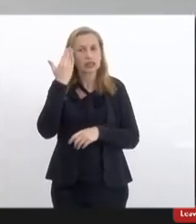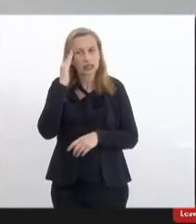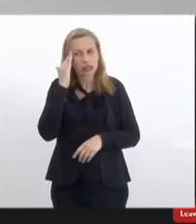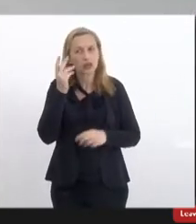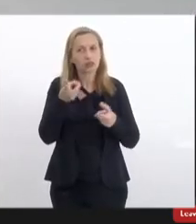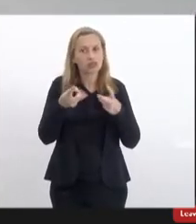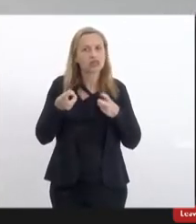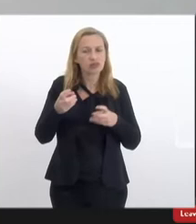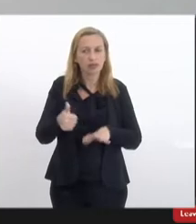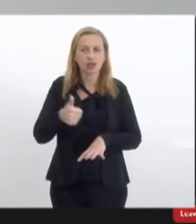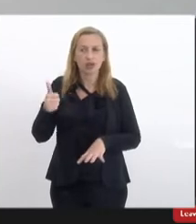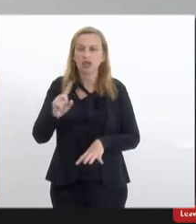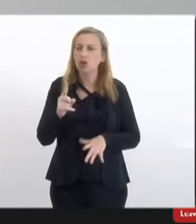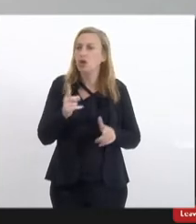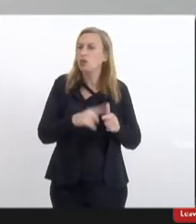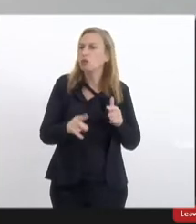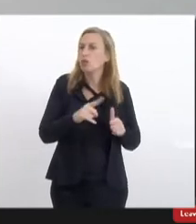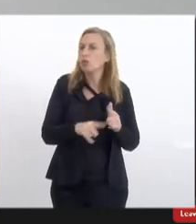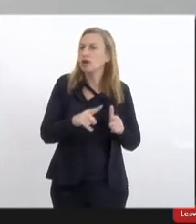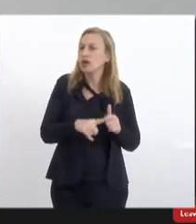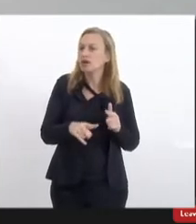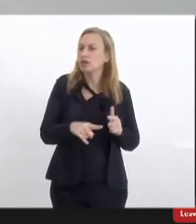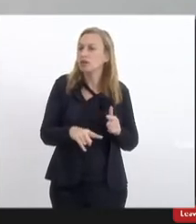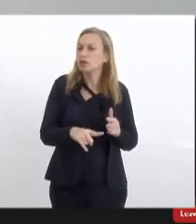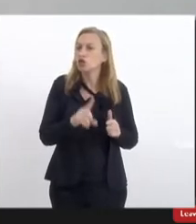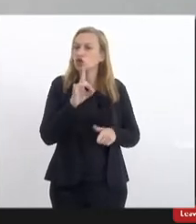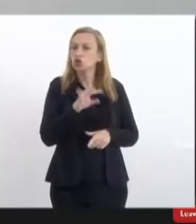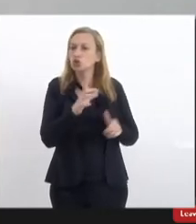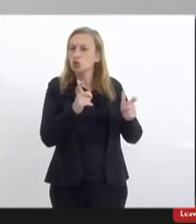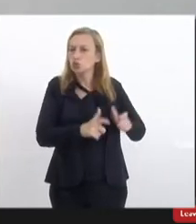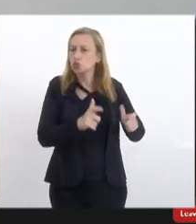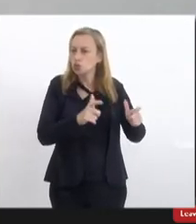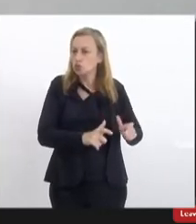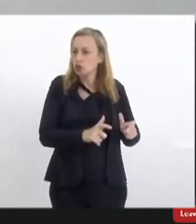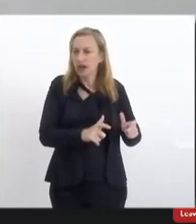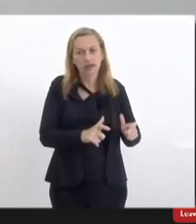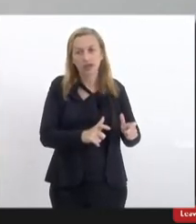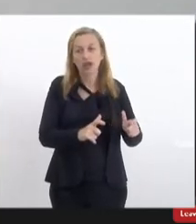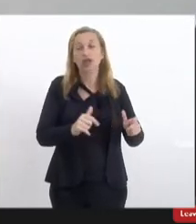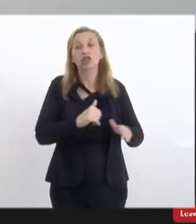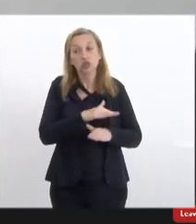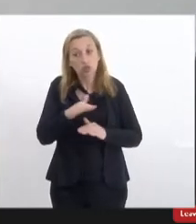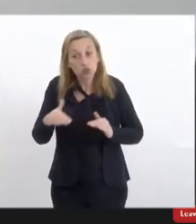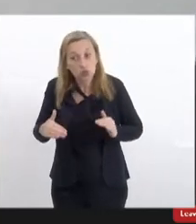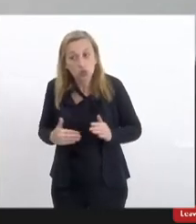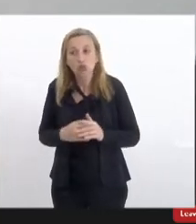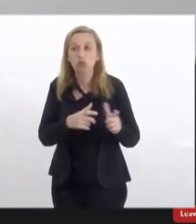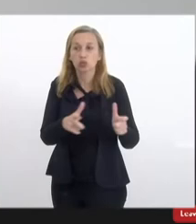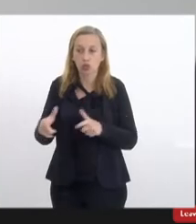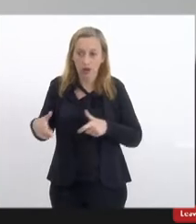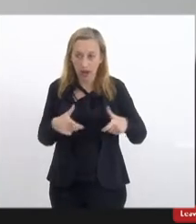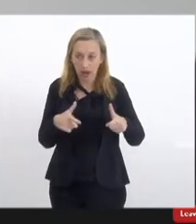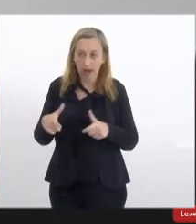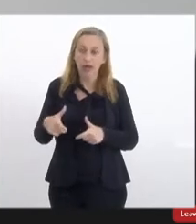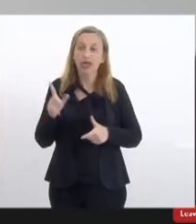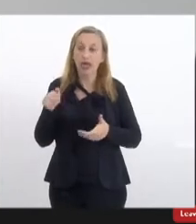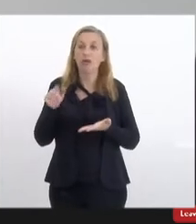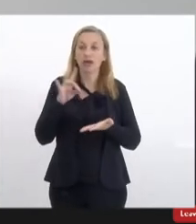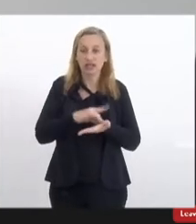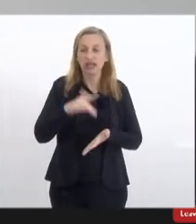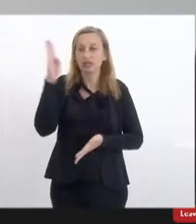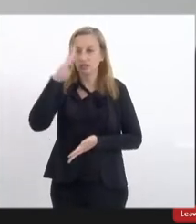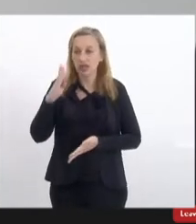e observar que não é um problema vivenciado apenas pelo município de São Gonçalo, é uma realidade que o Brasil